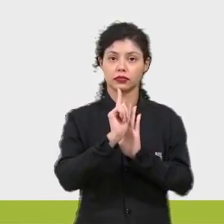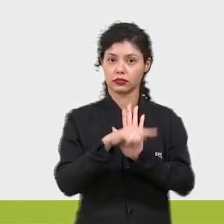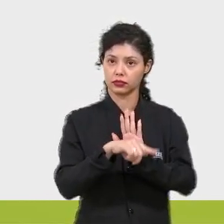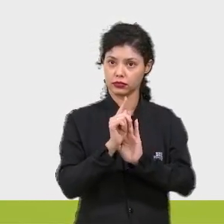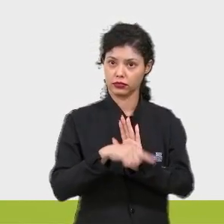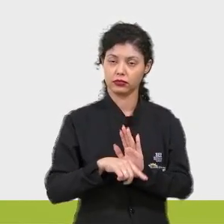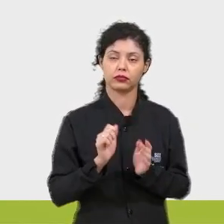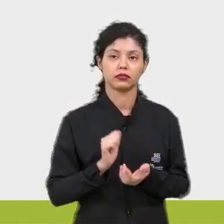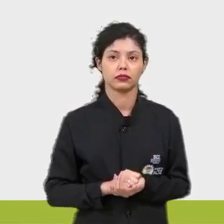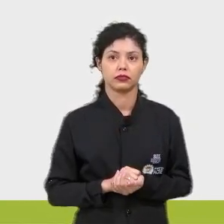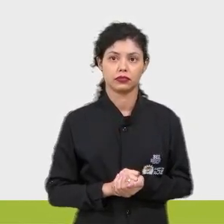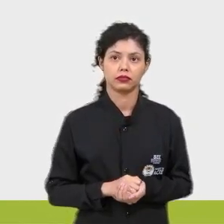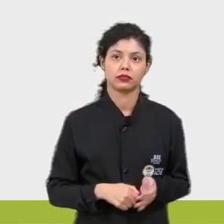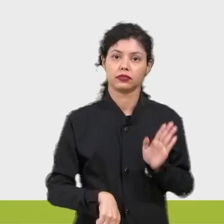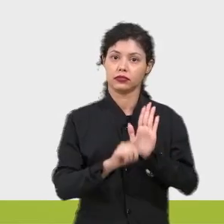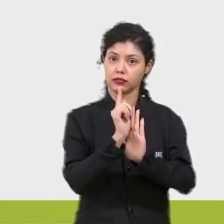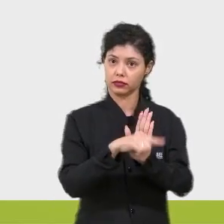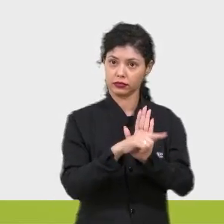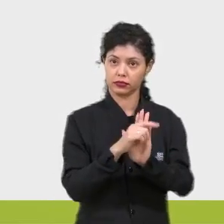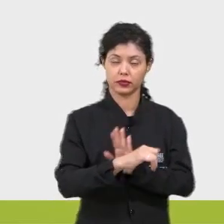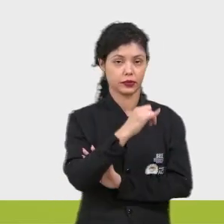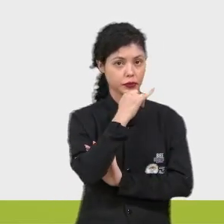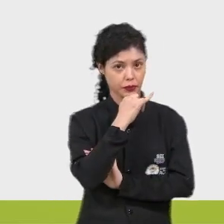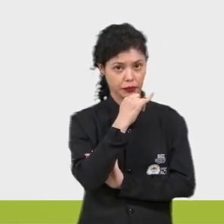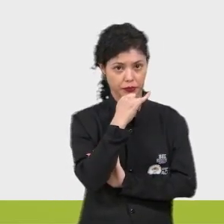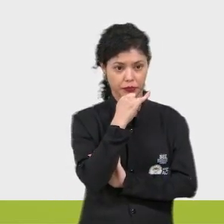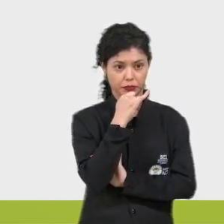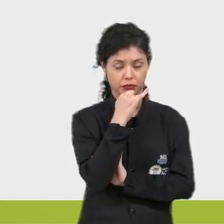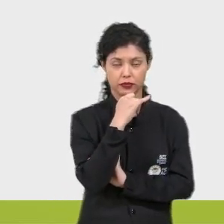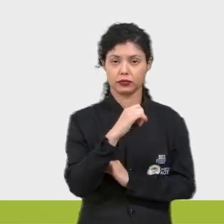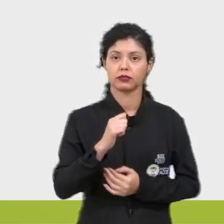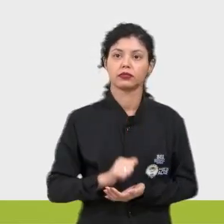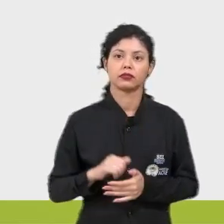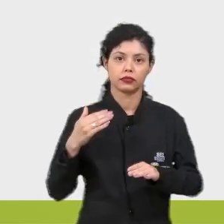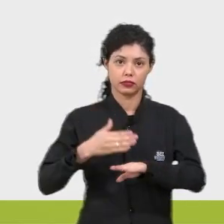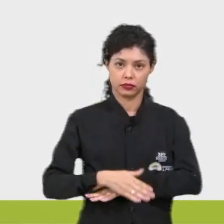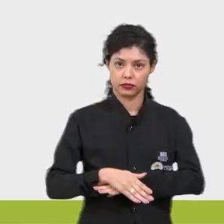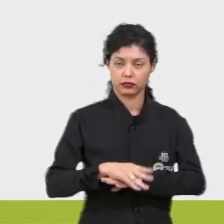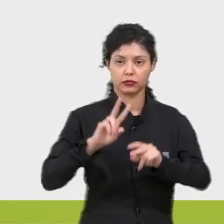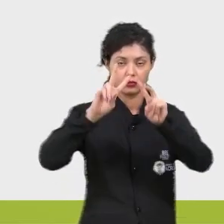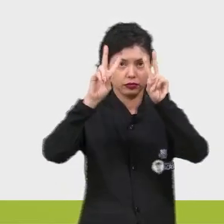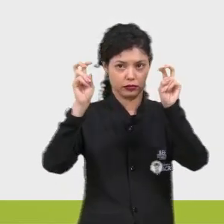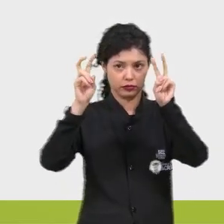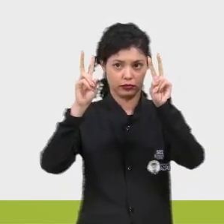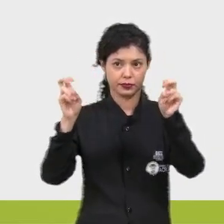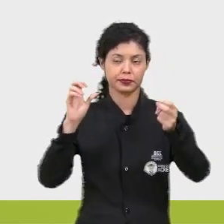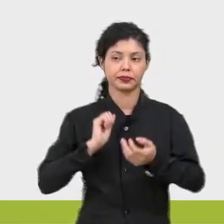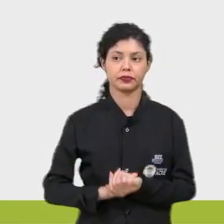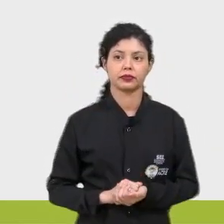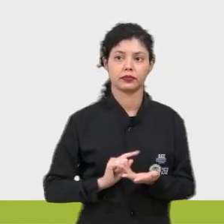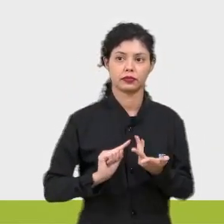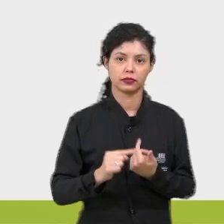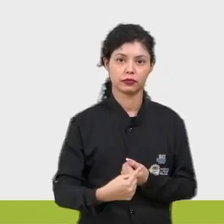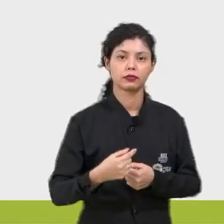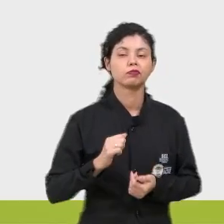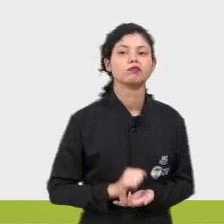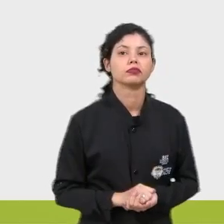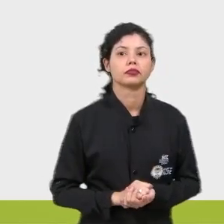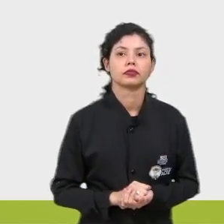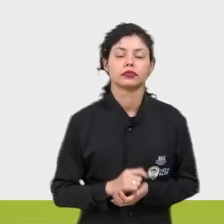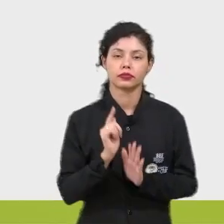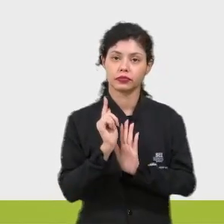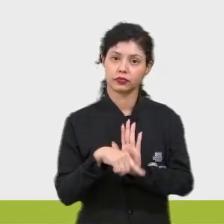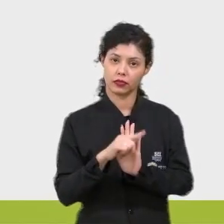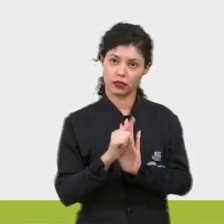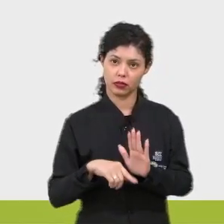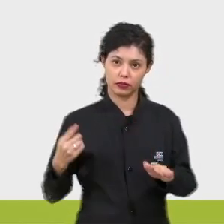gêneros, aqui eu tenho gêneros, tá? Exemplos de gêneros dentro dessas tipologias. Professor, então os